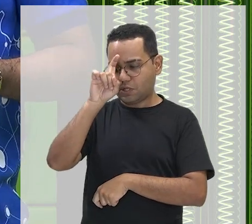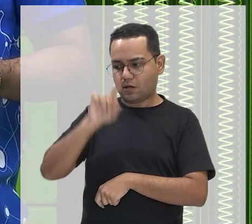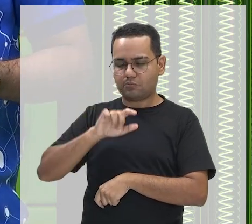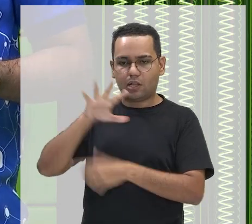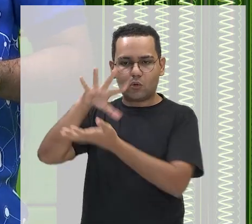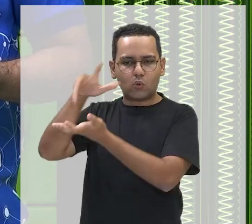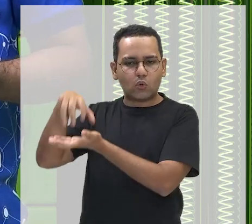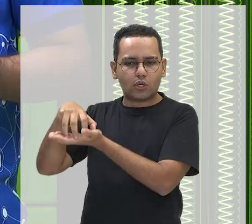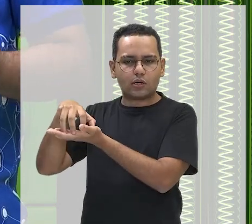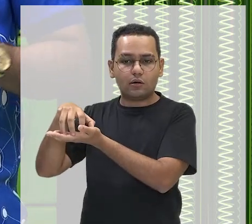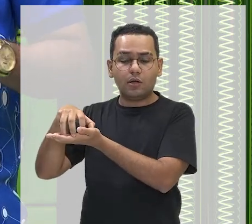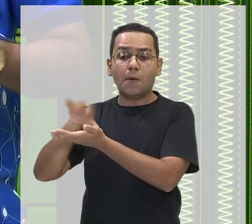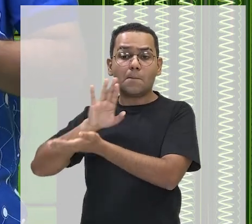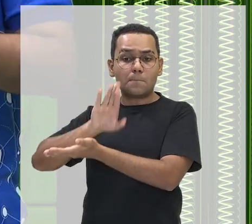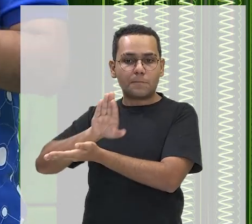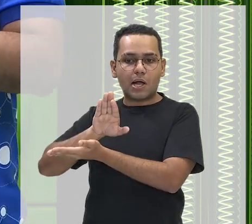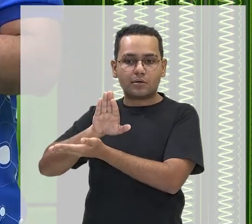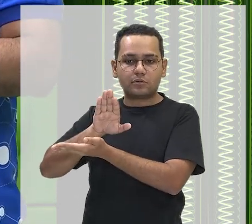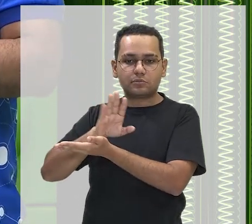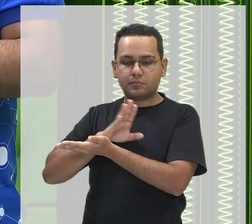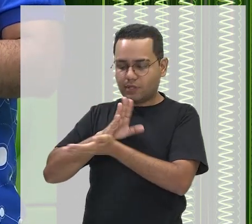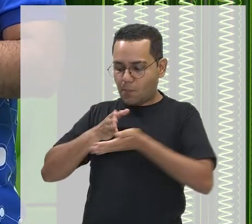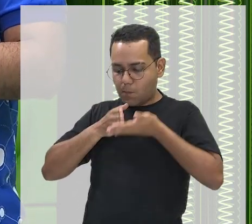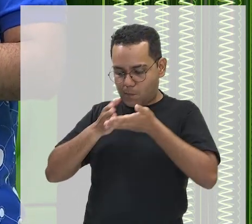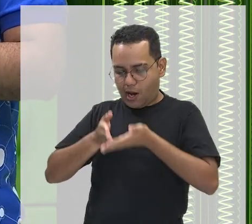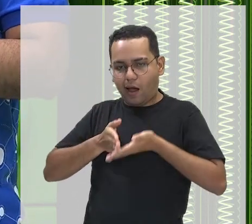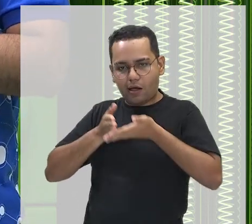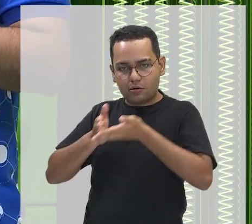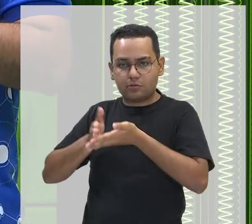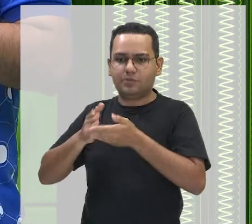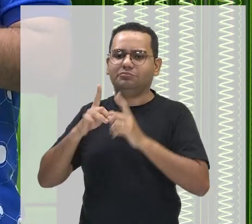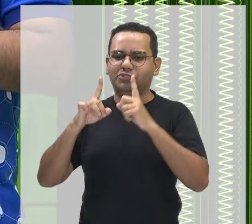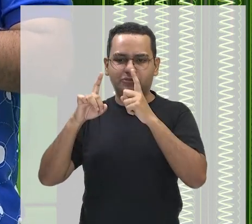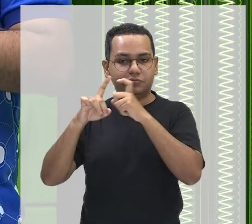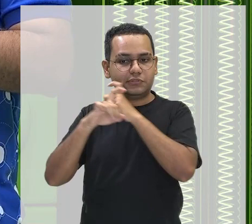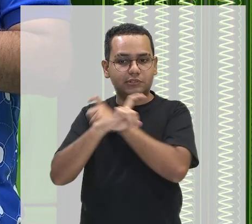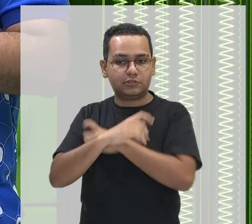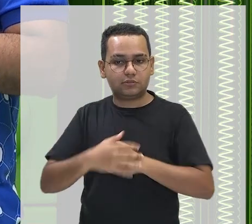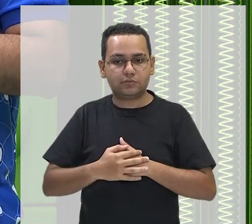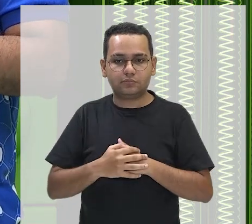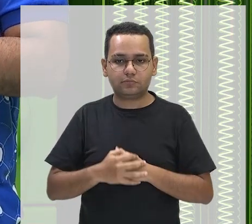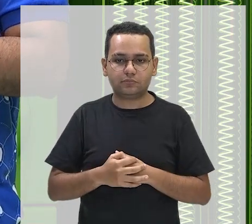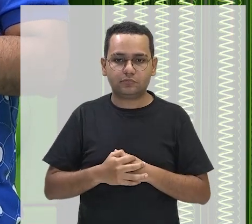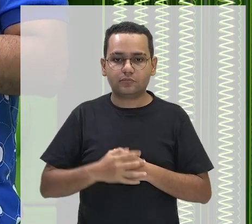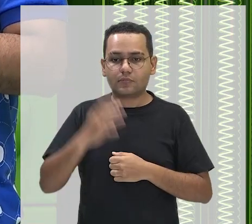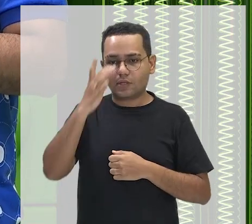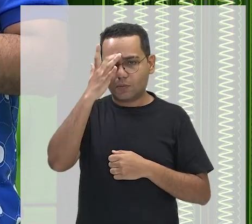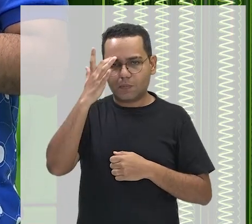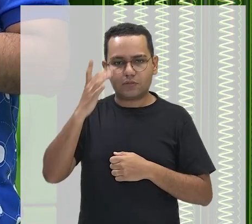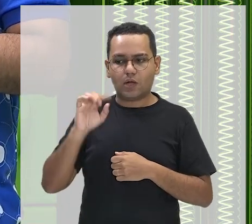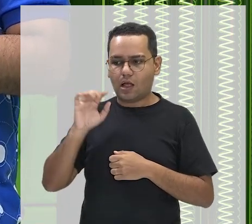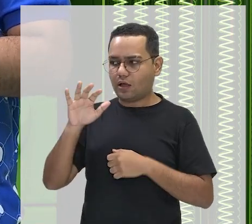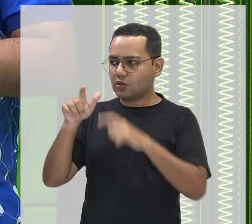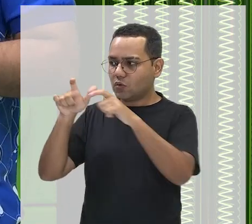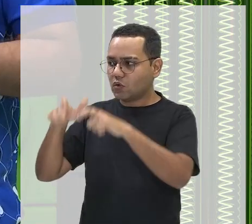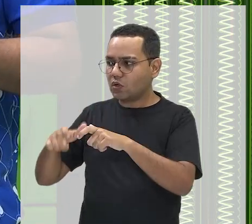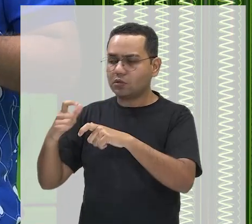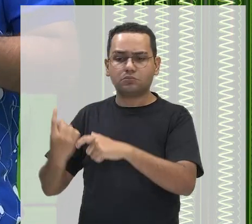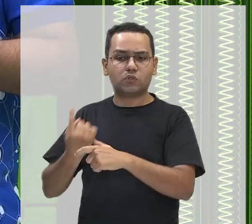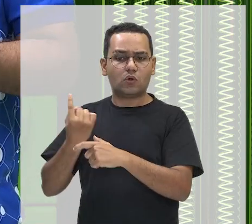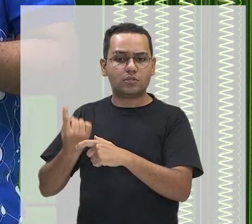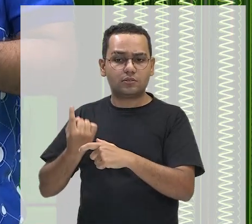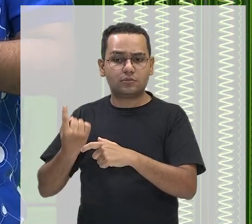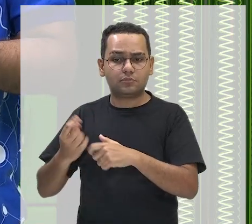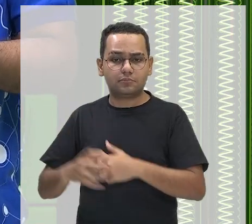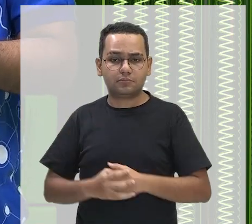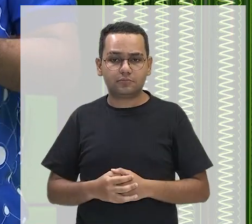precisava ser enviado de barco, então era um pouco mais dificultoso, né, então as pessoas ficavam ali um pouco mais isoladas, né.